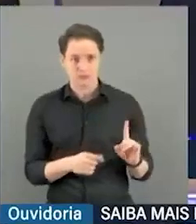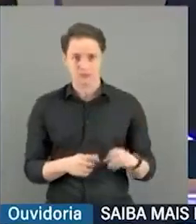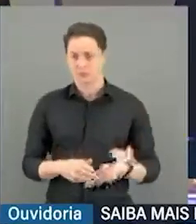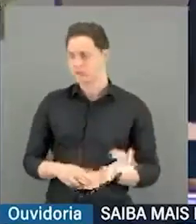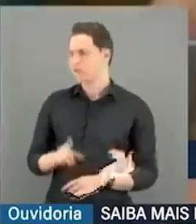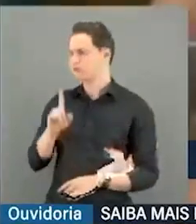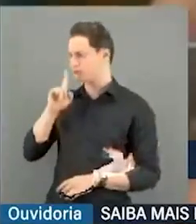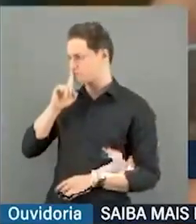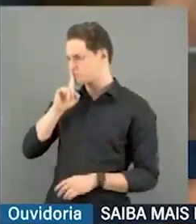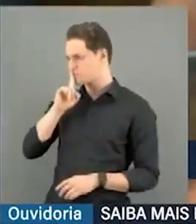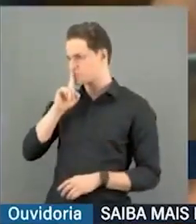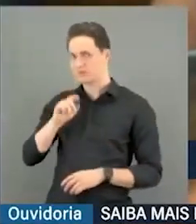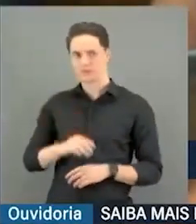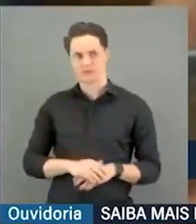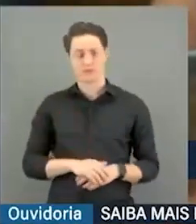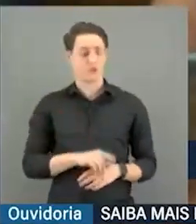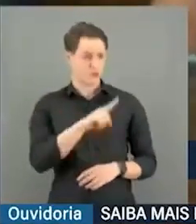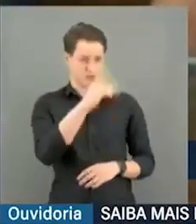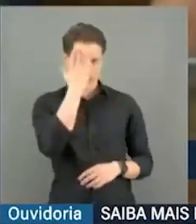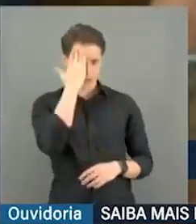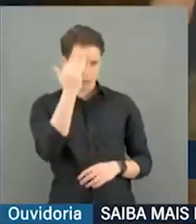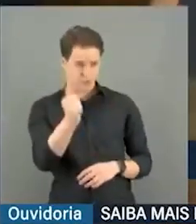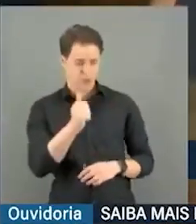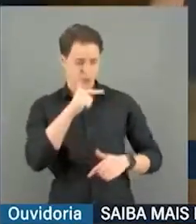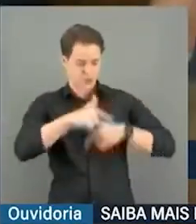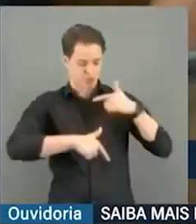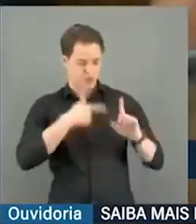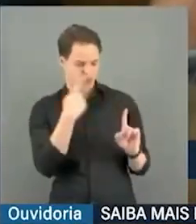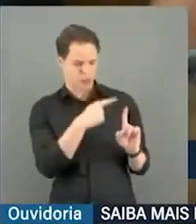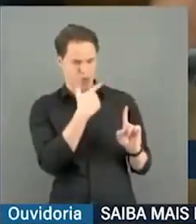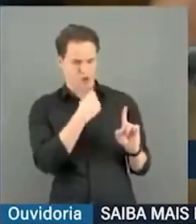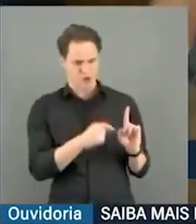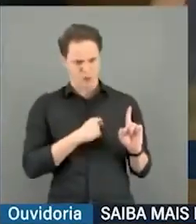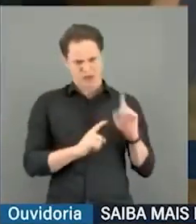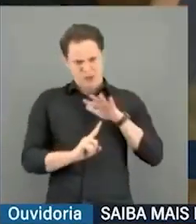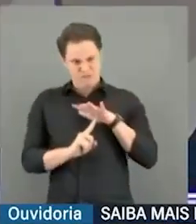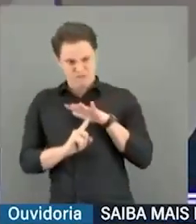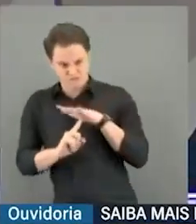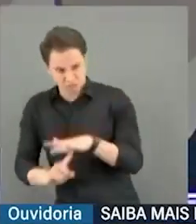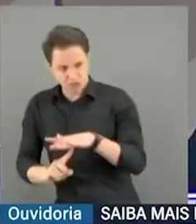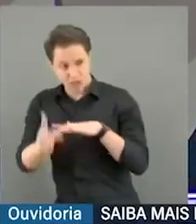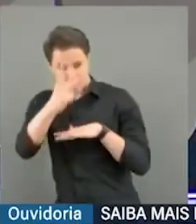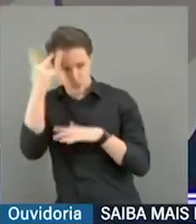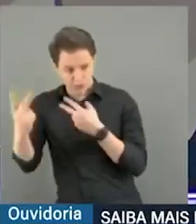Silêncio. Sabia das atividades dele como torturador de presos políticos?